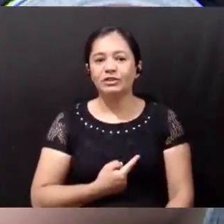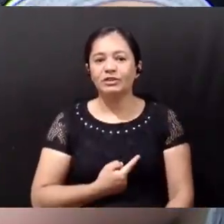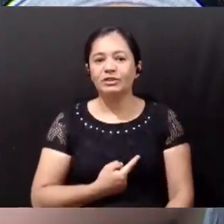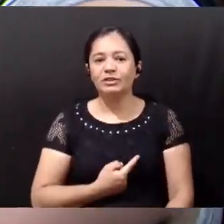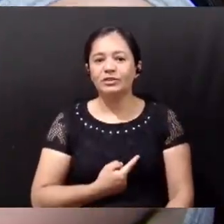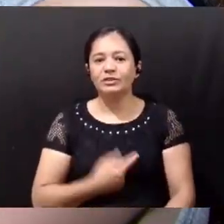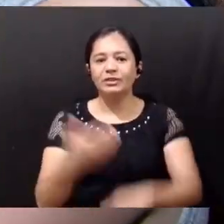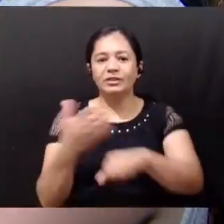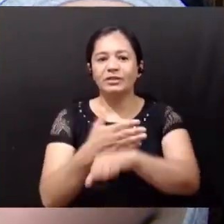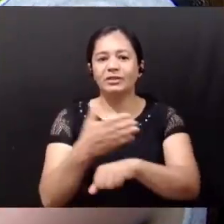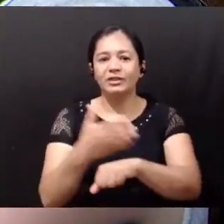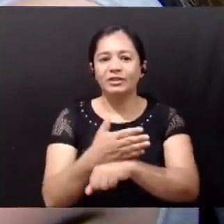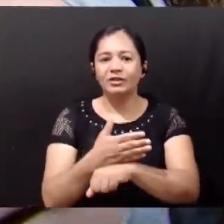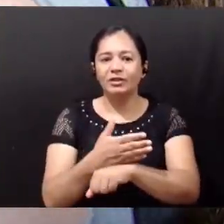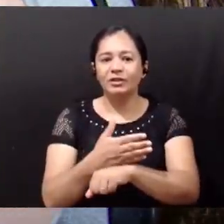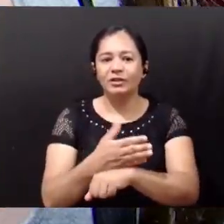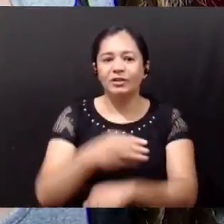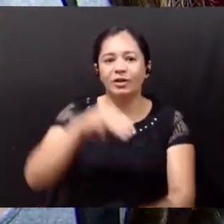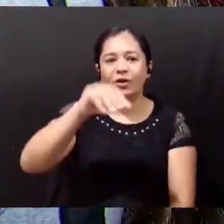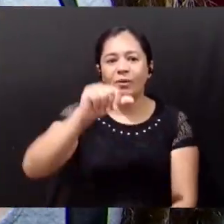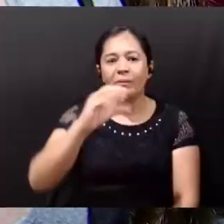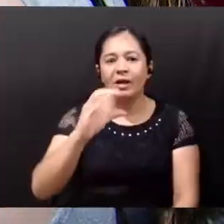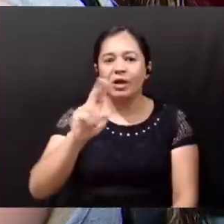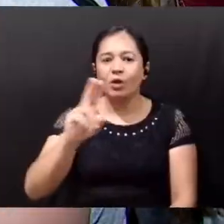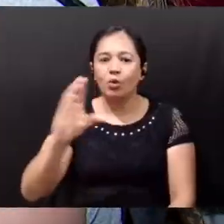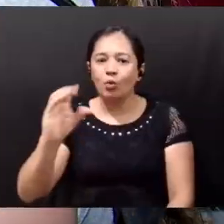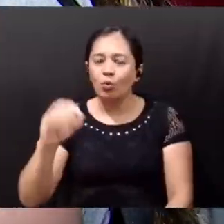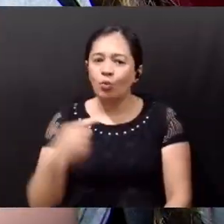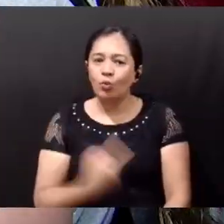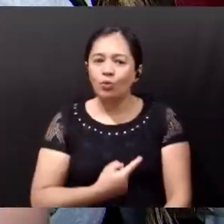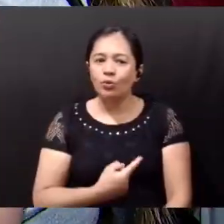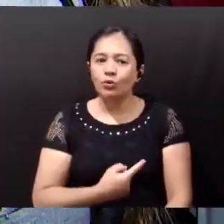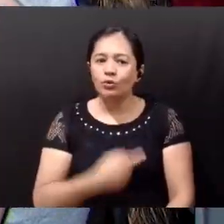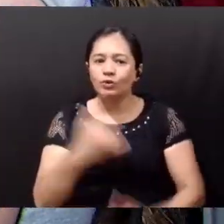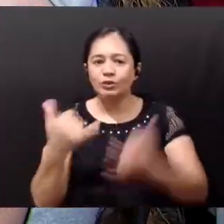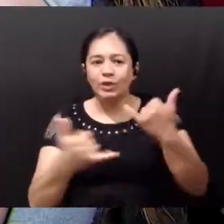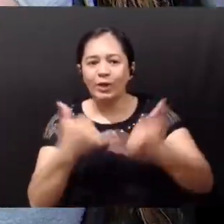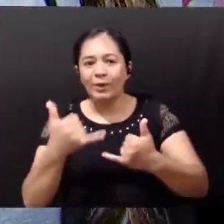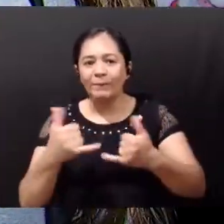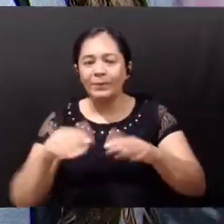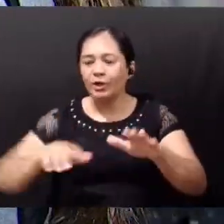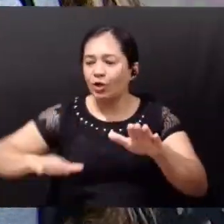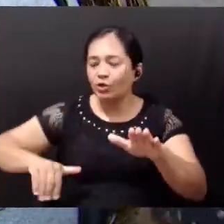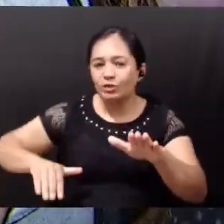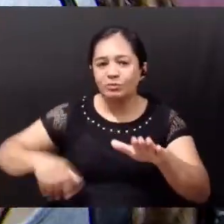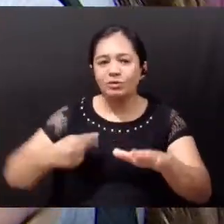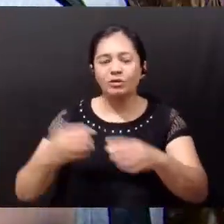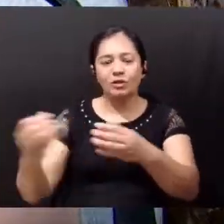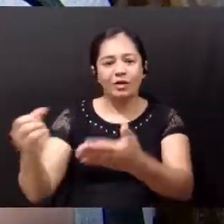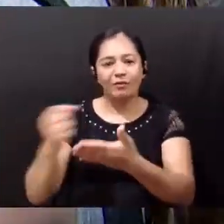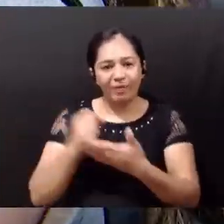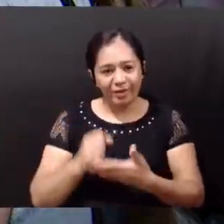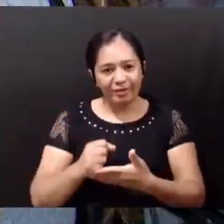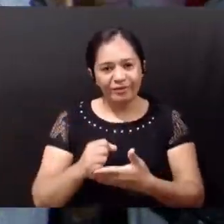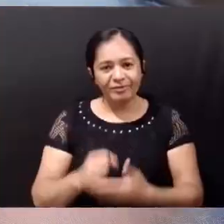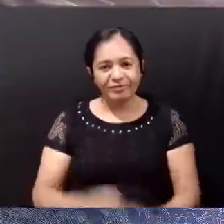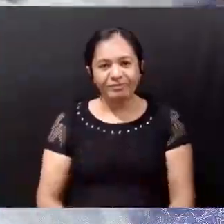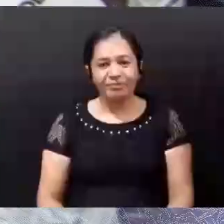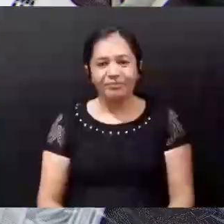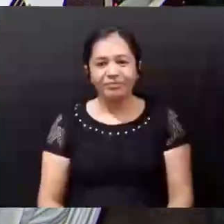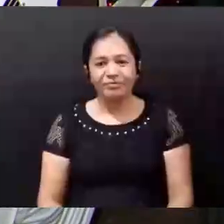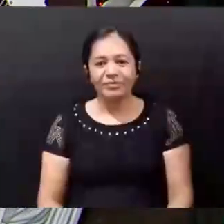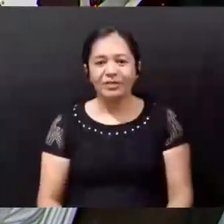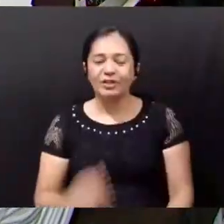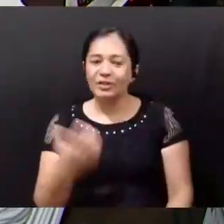mesmo? O Macuco? Sim. Aí a gente brincou de piscina e a gente veio. A gente queria ajudar os outros, né?